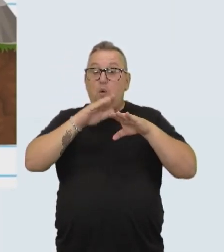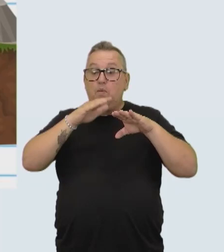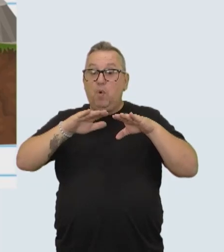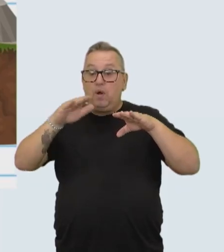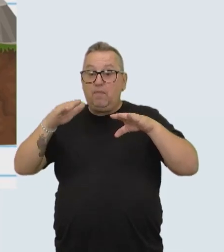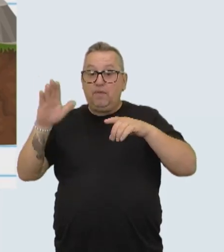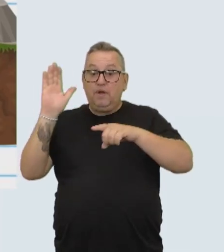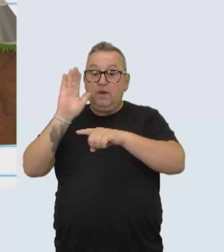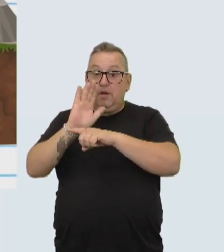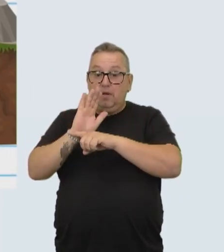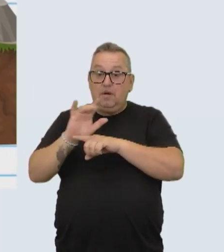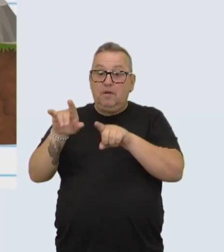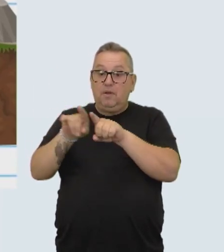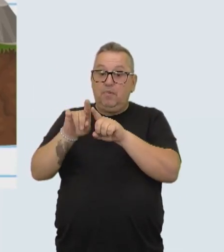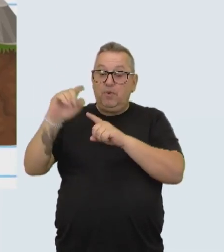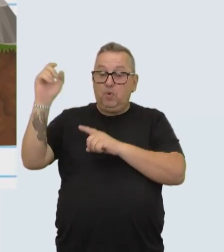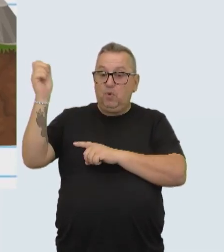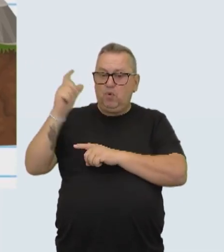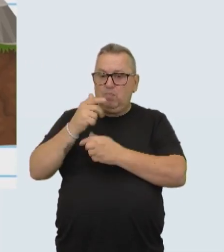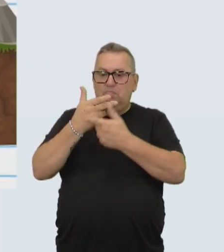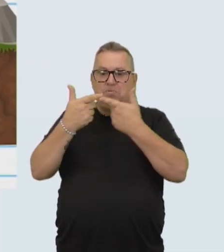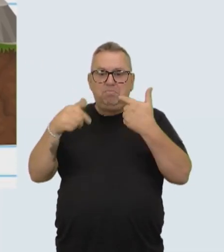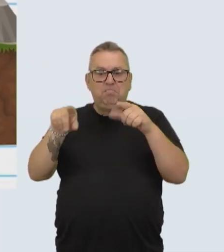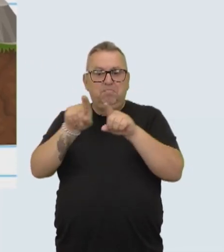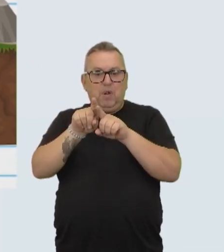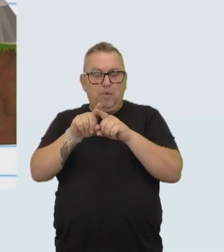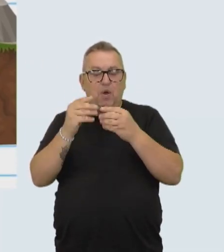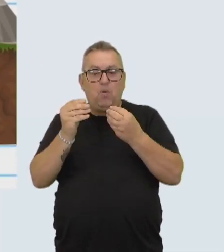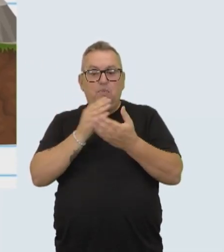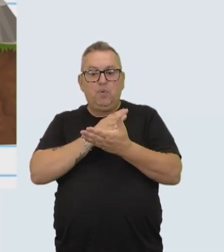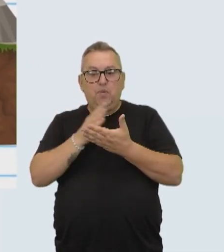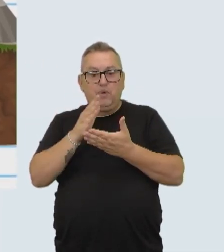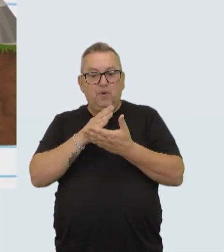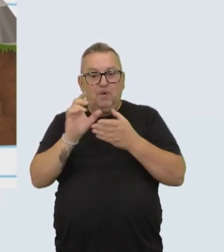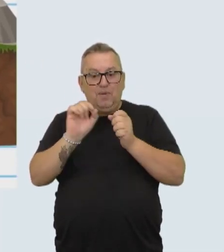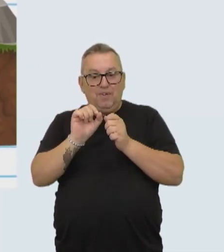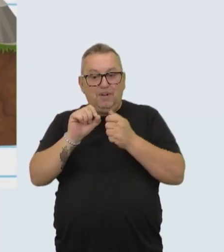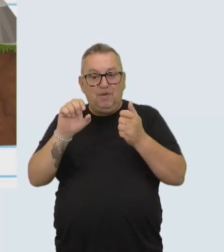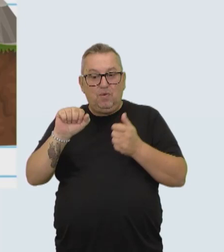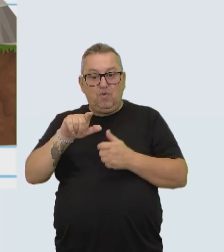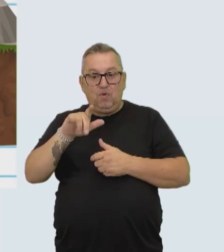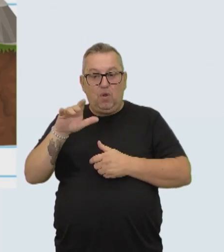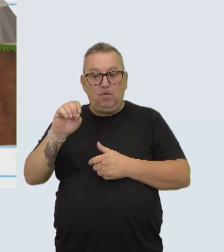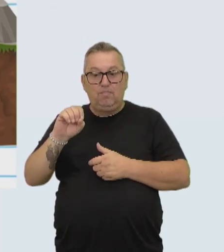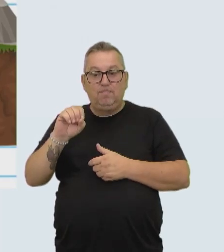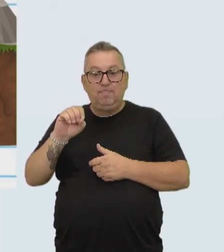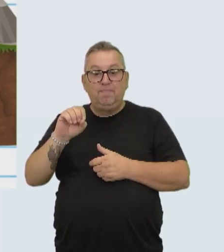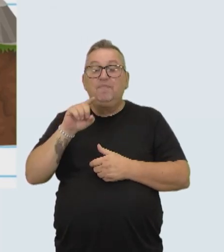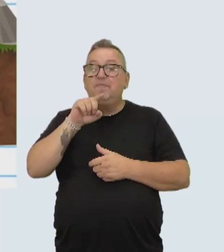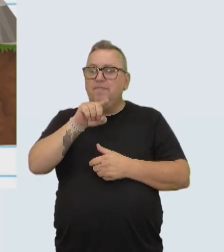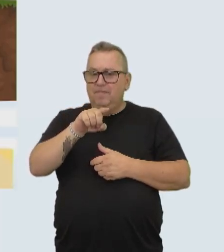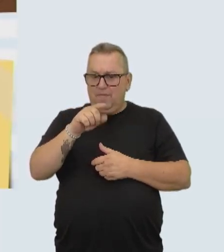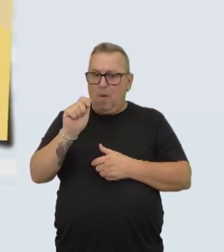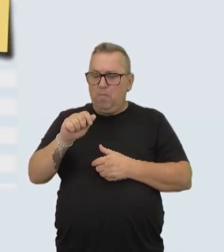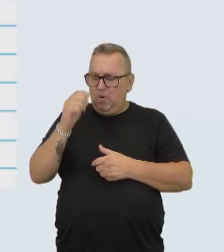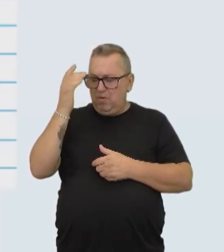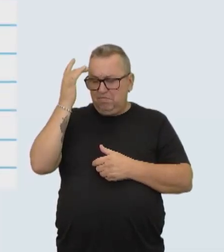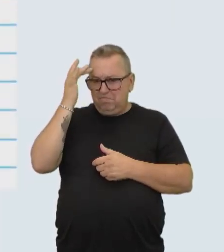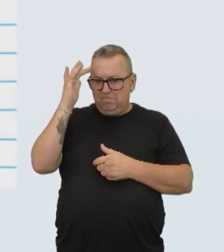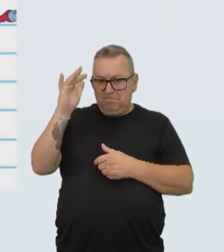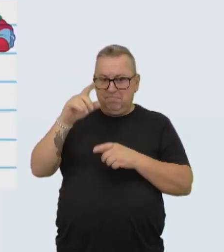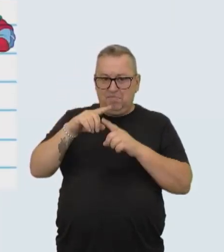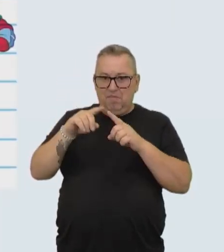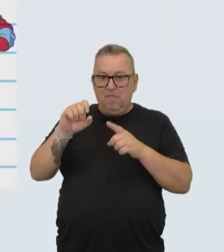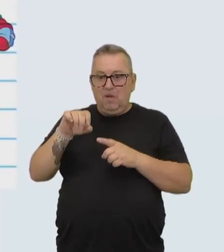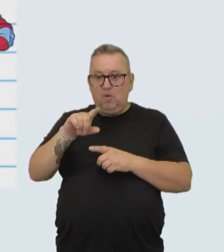que, agindo por certo período de tempo sobre o material de origem, produziam o solo. Você pode não saber, mas o